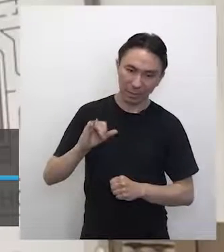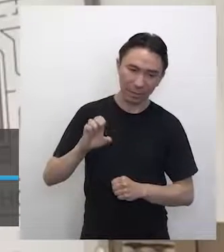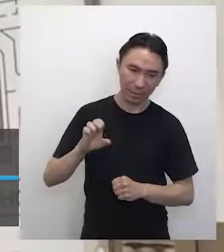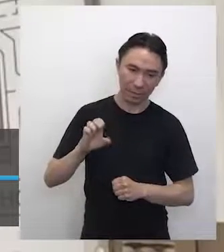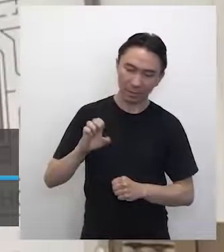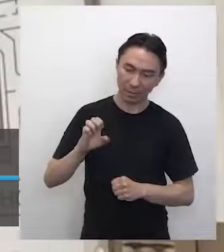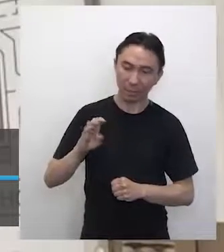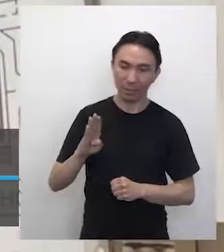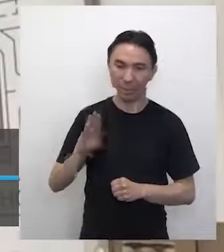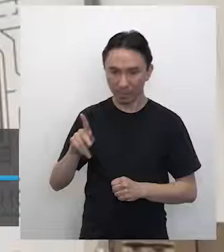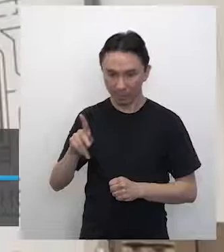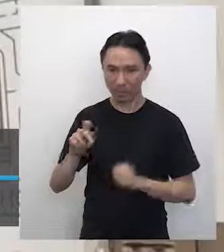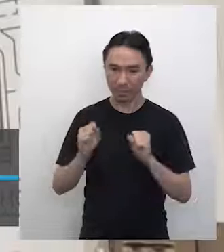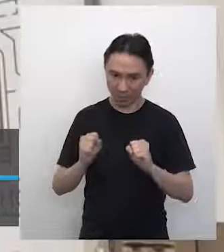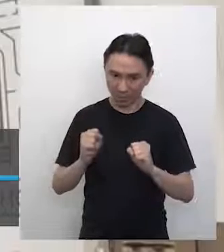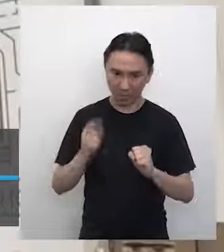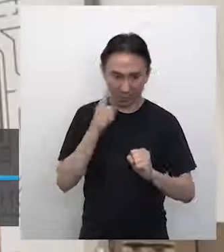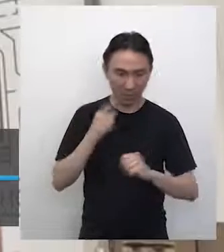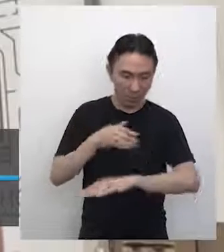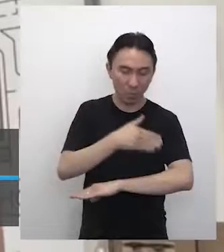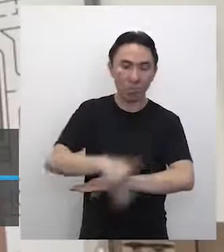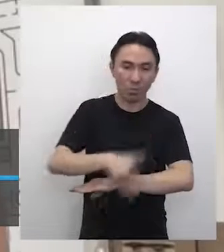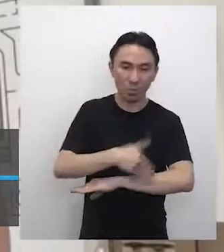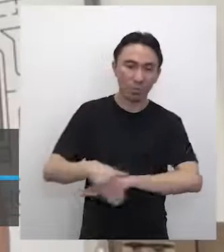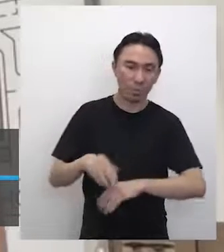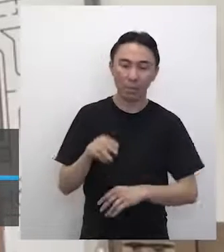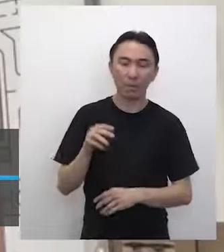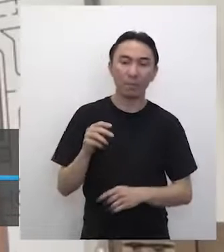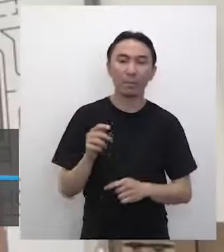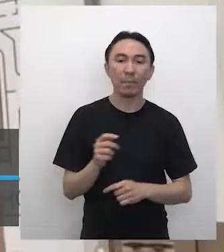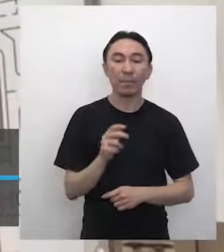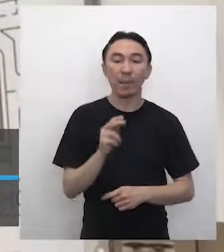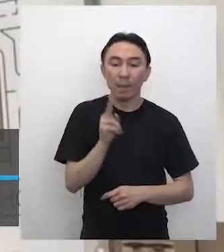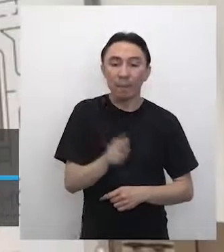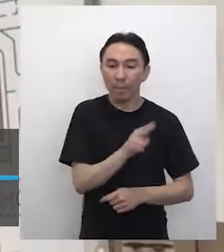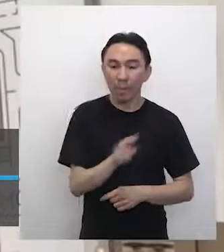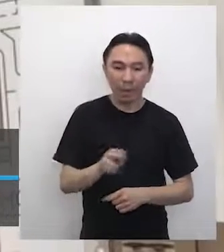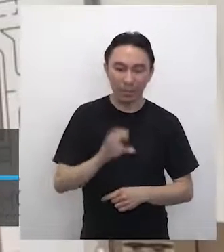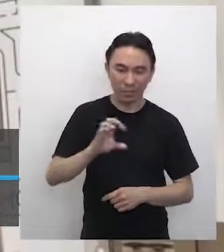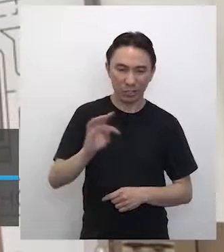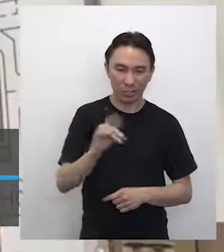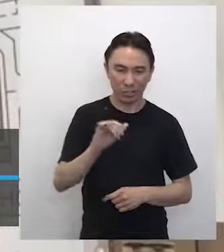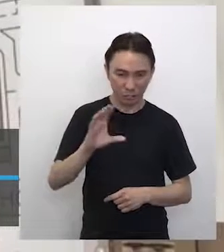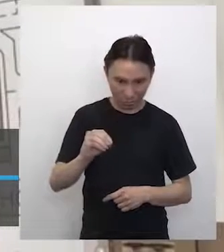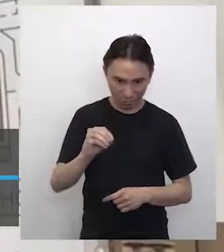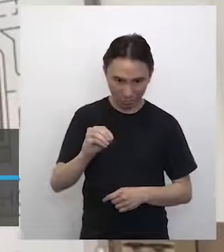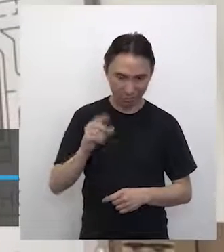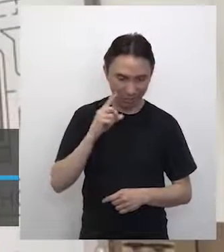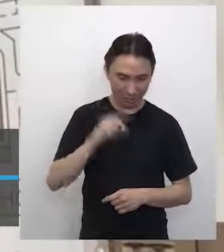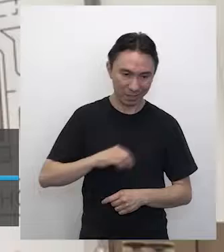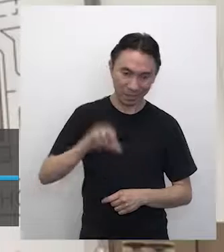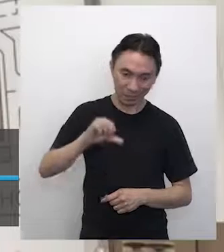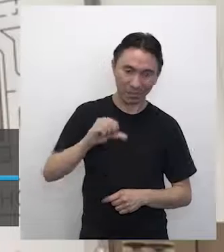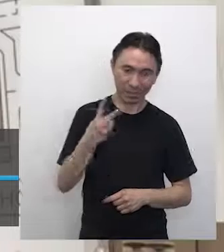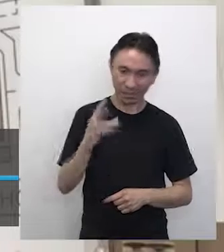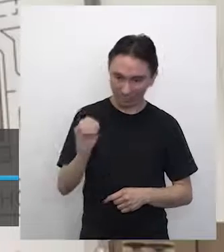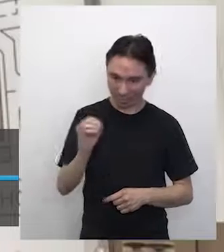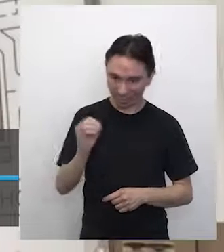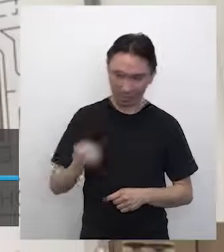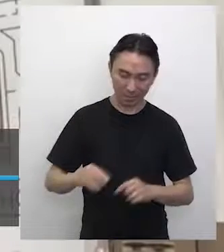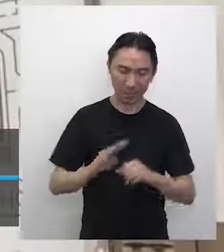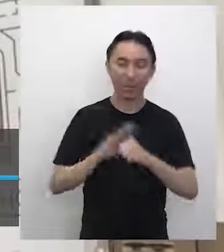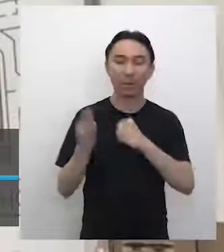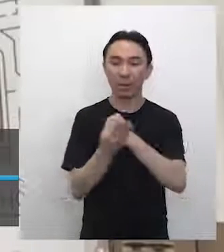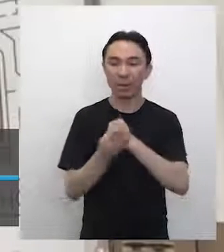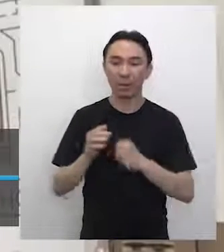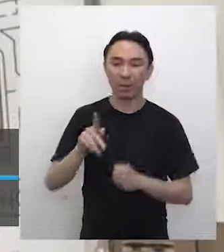né? Fica aqui na rua Padre Chico, número 420, em Perdizes. Vocês também podem conhecer as nossas ações